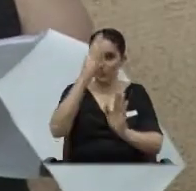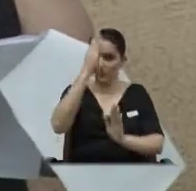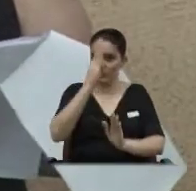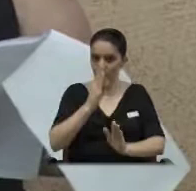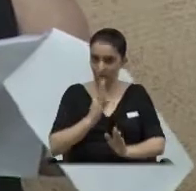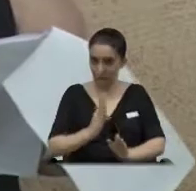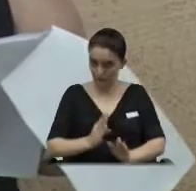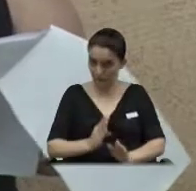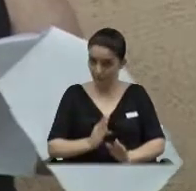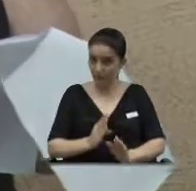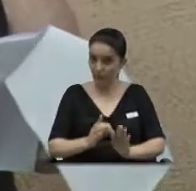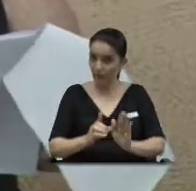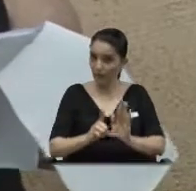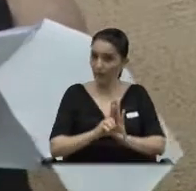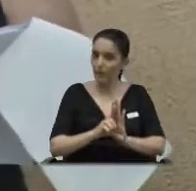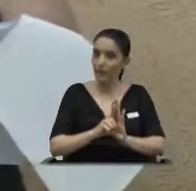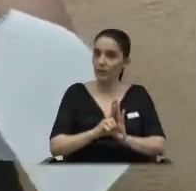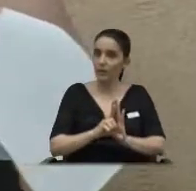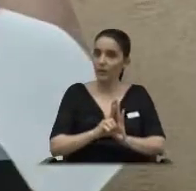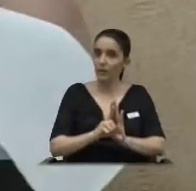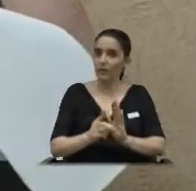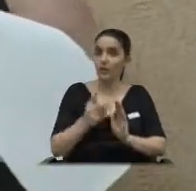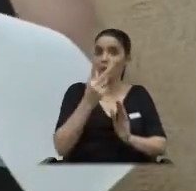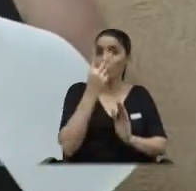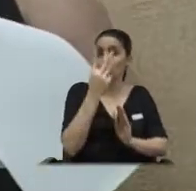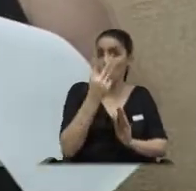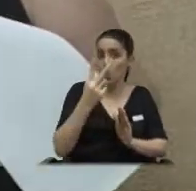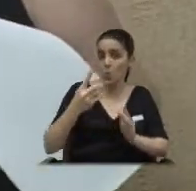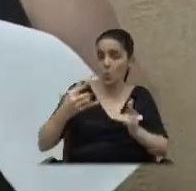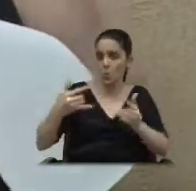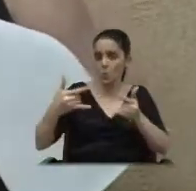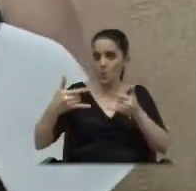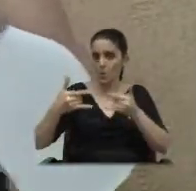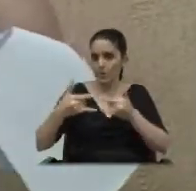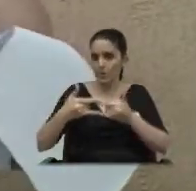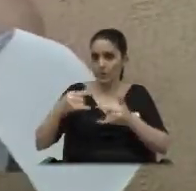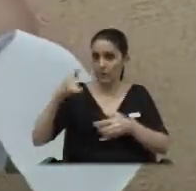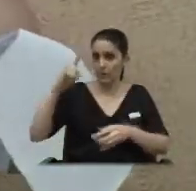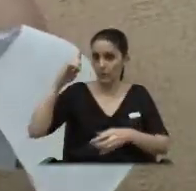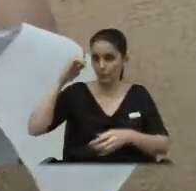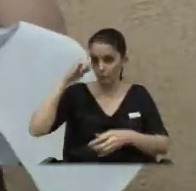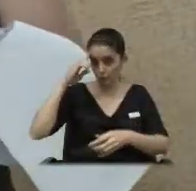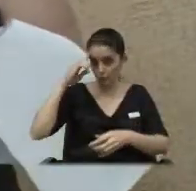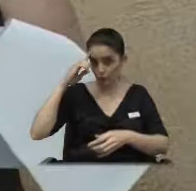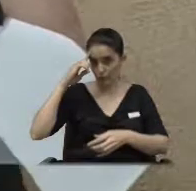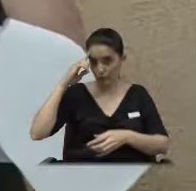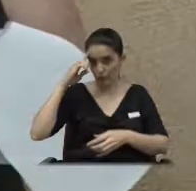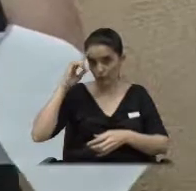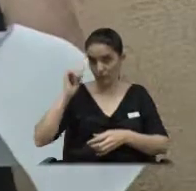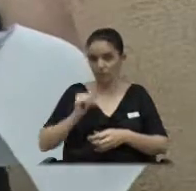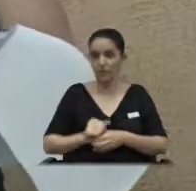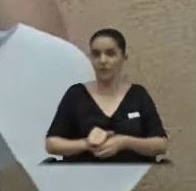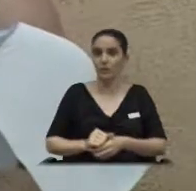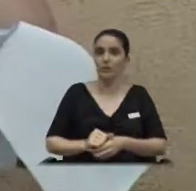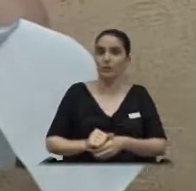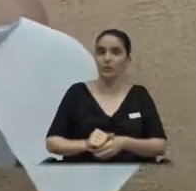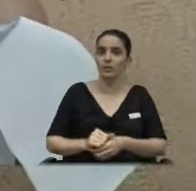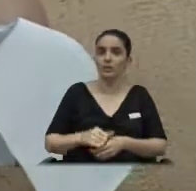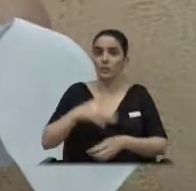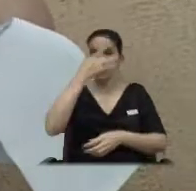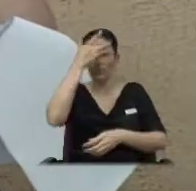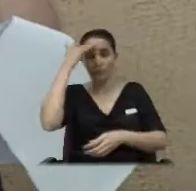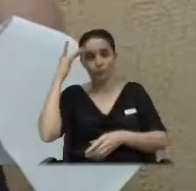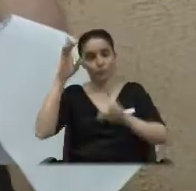se trata essa lei se limitará a 2 passagens por dia útil e a cada usuário que não comprovar a necessidade